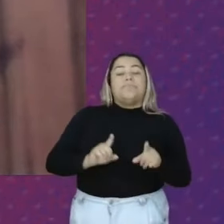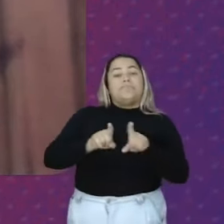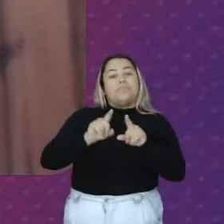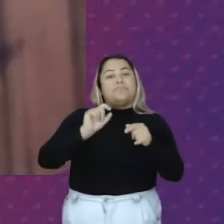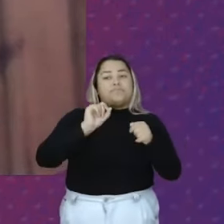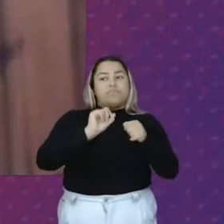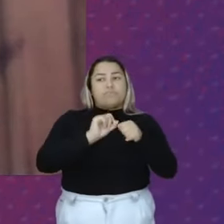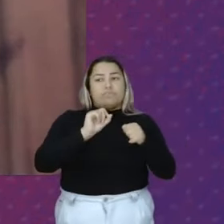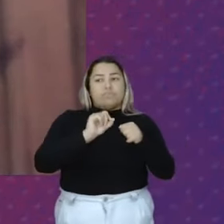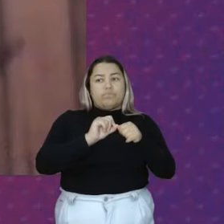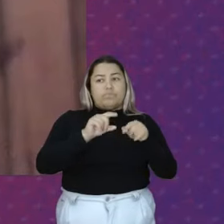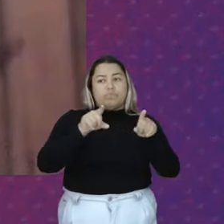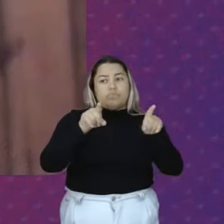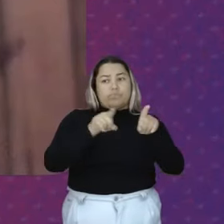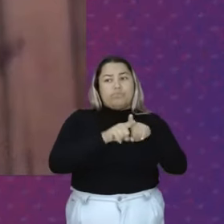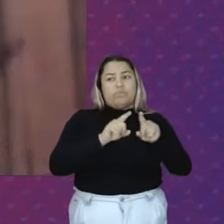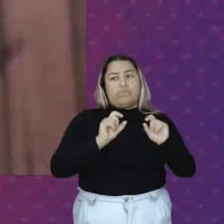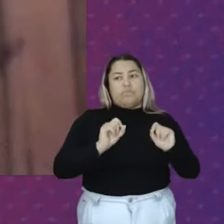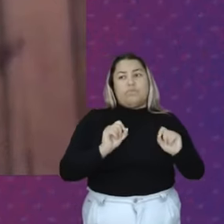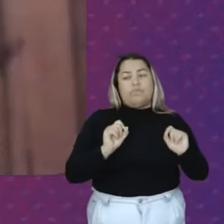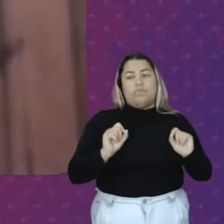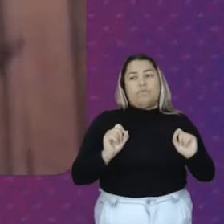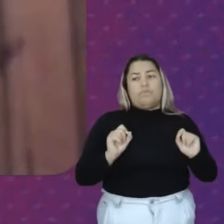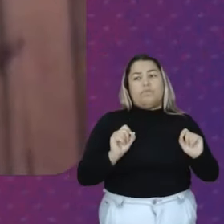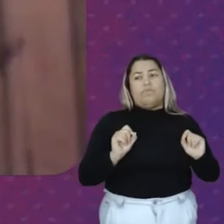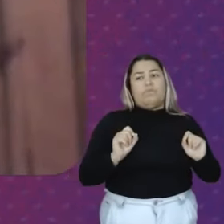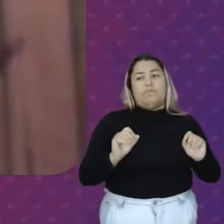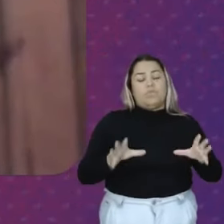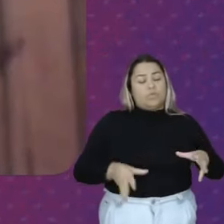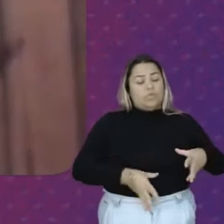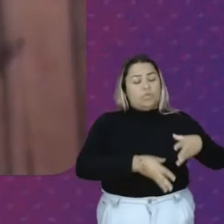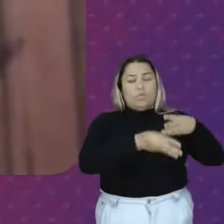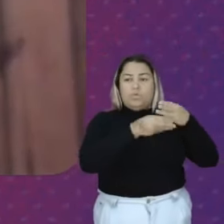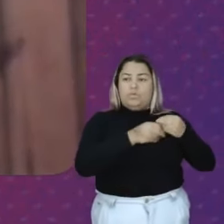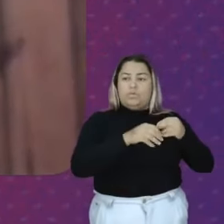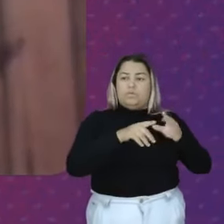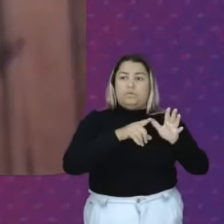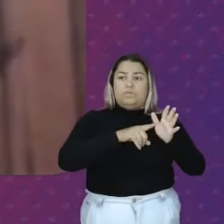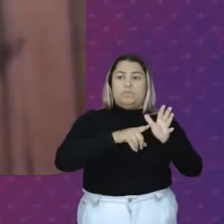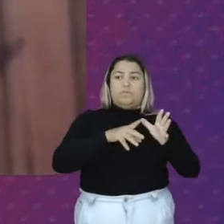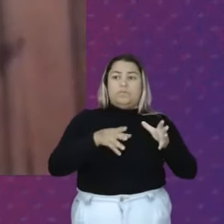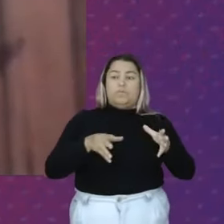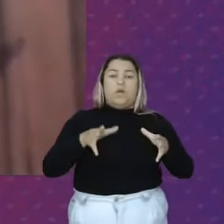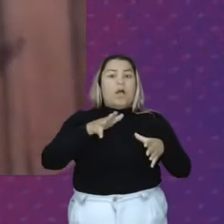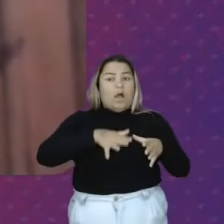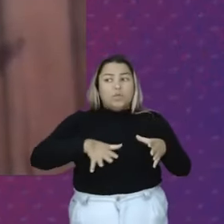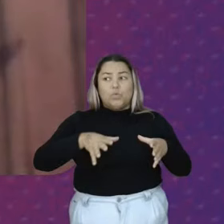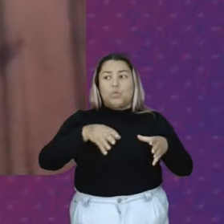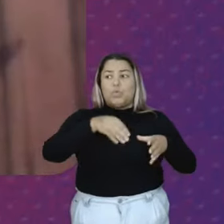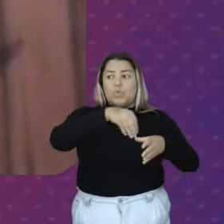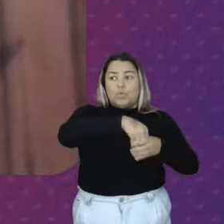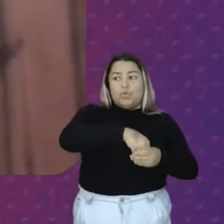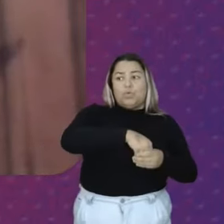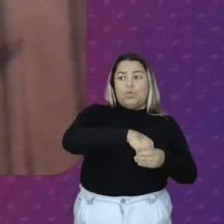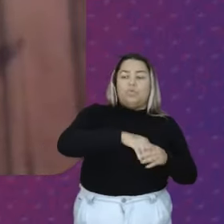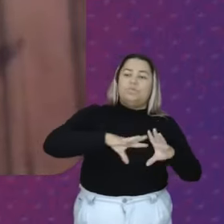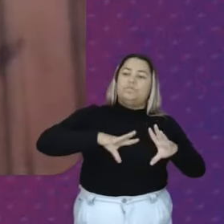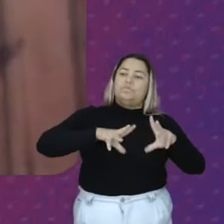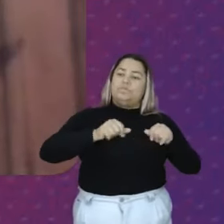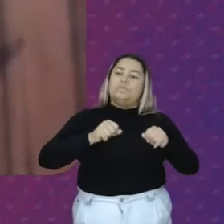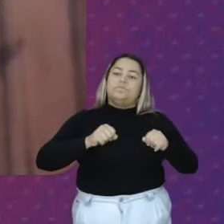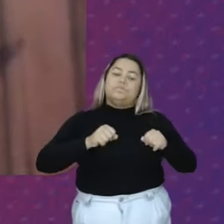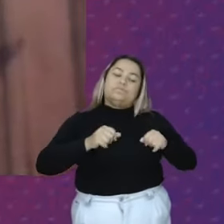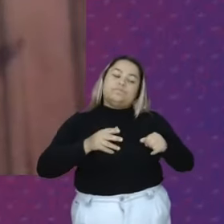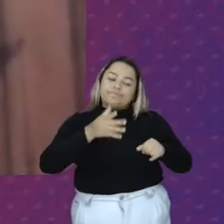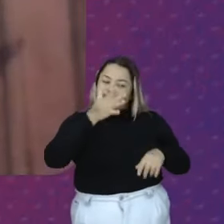na mesma época o plano vi sem limite um que inclui todas é um plano geral de de política de pessoas com